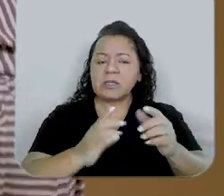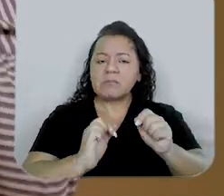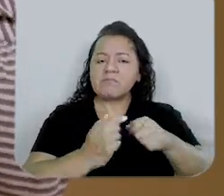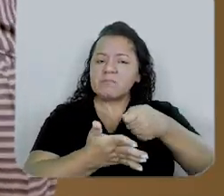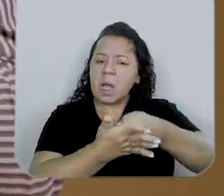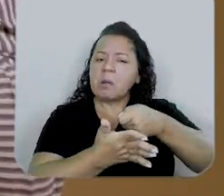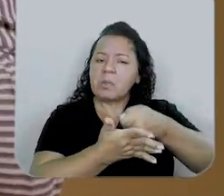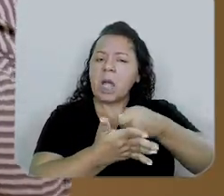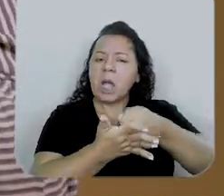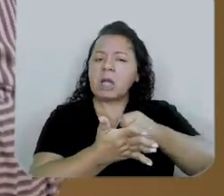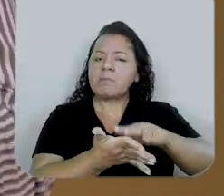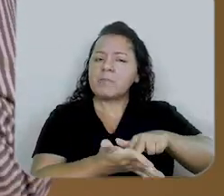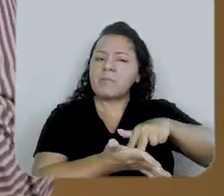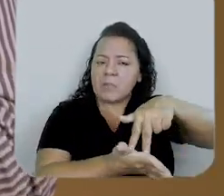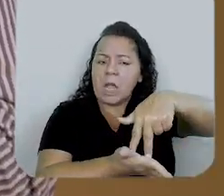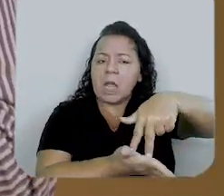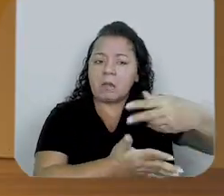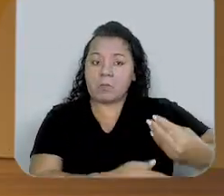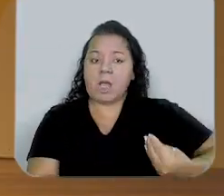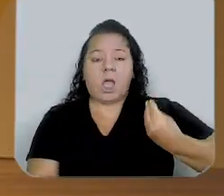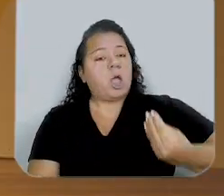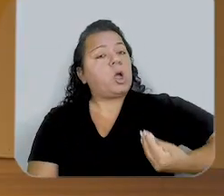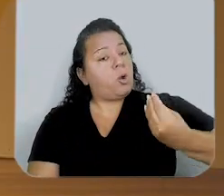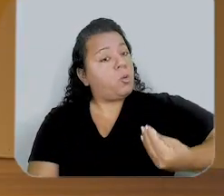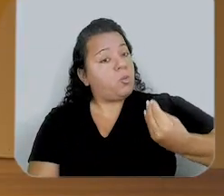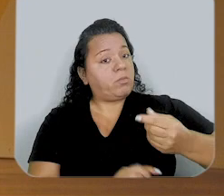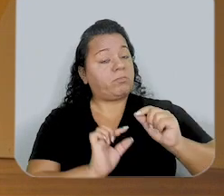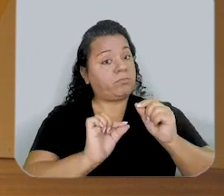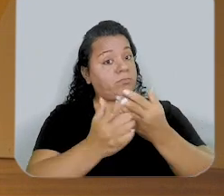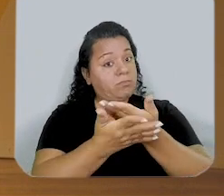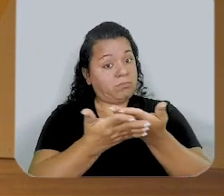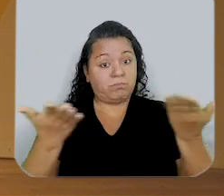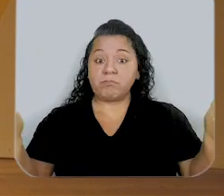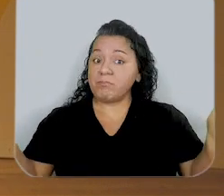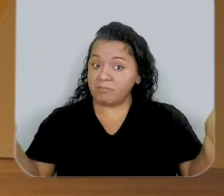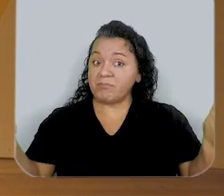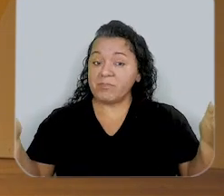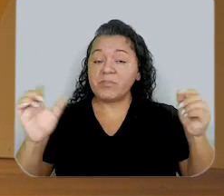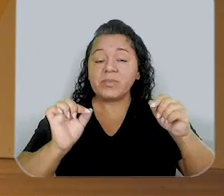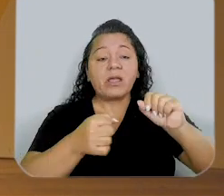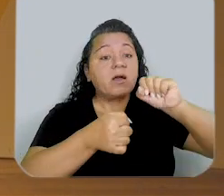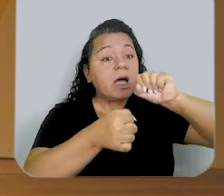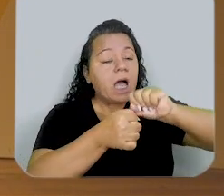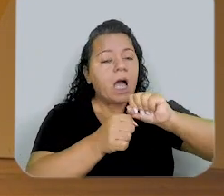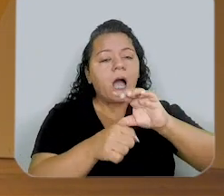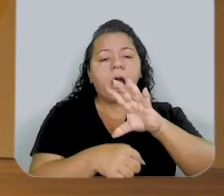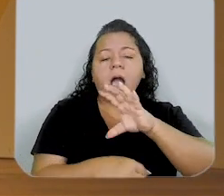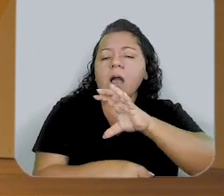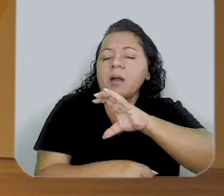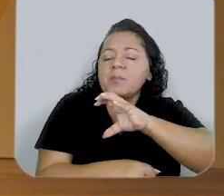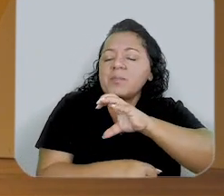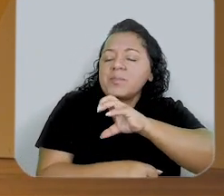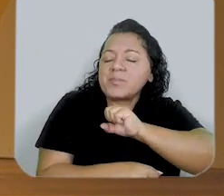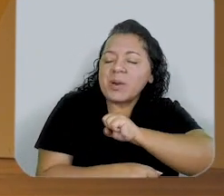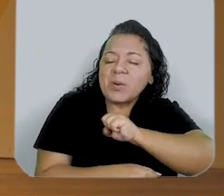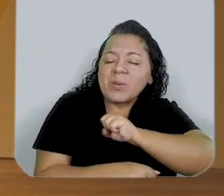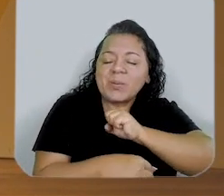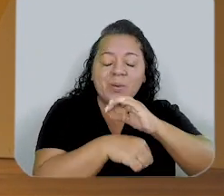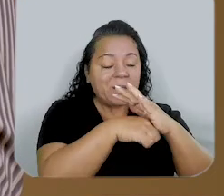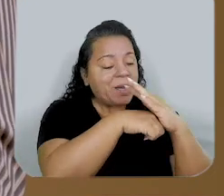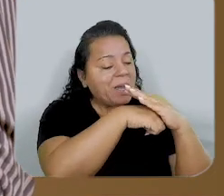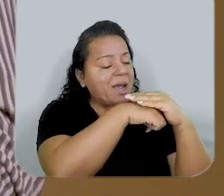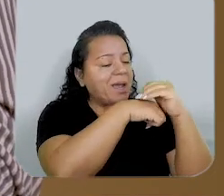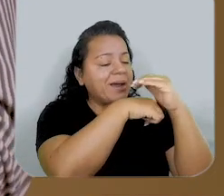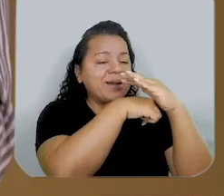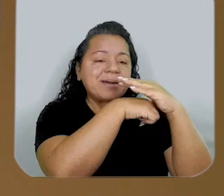mesmo, de resistir para continuar existindo. É de fazer com muito amor, carinho, né, o afeto que a